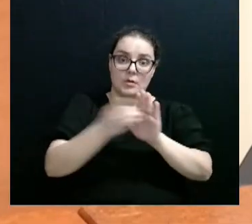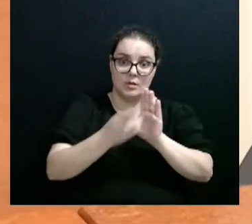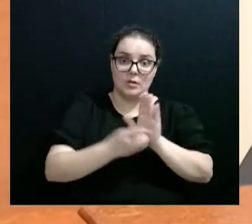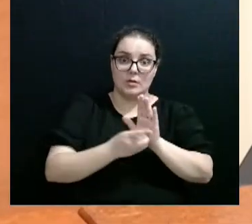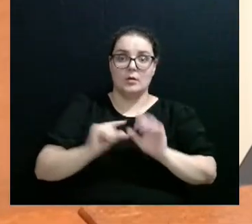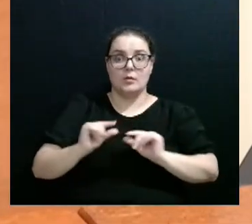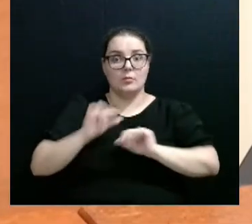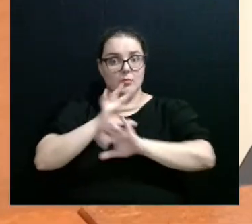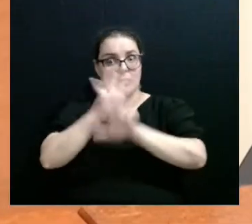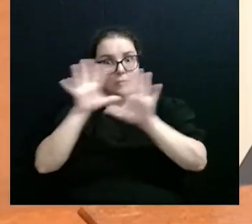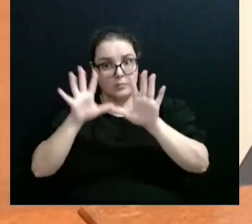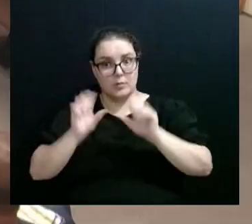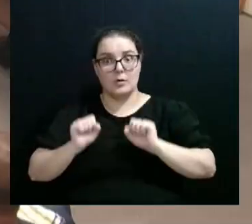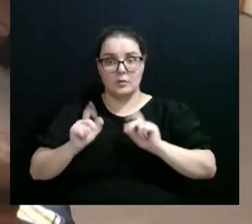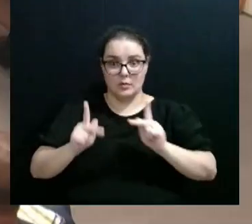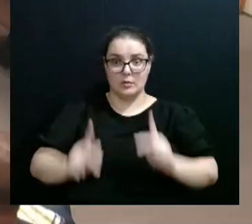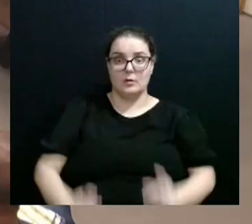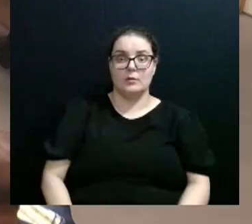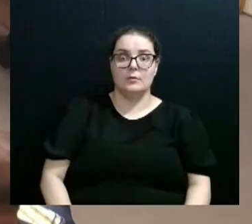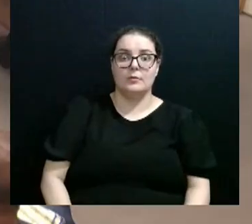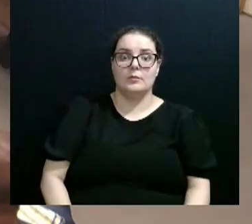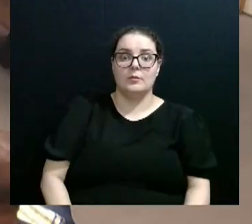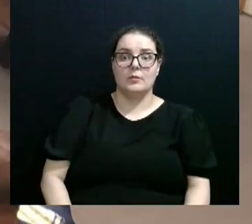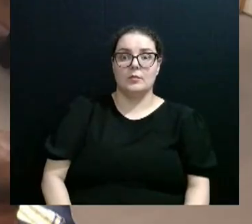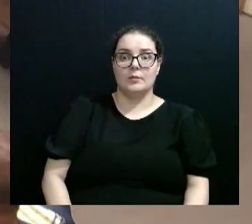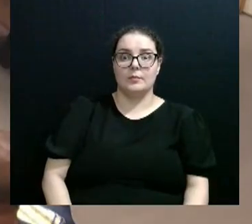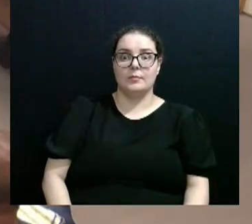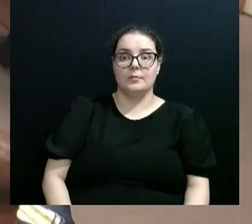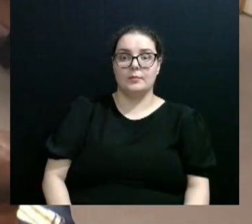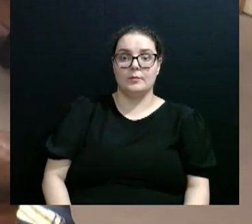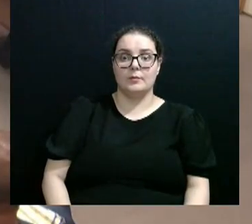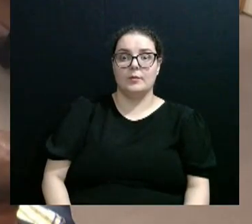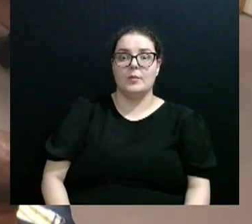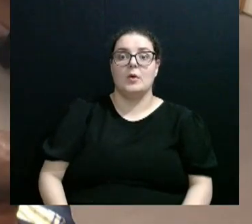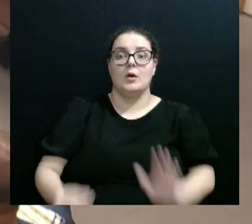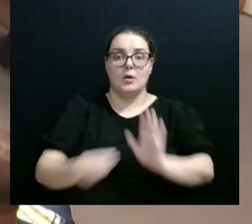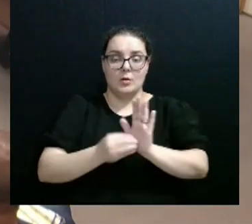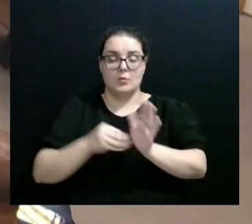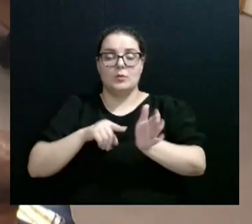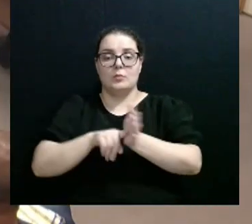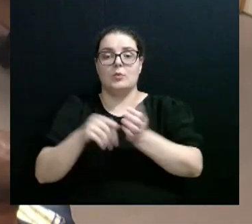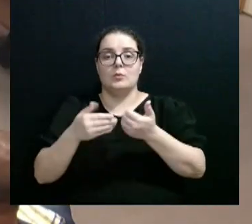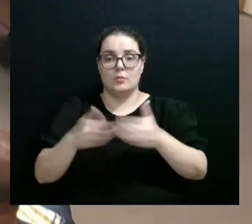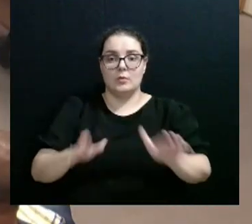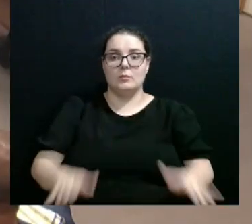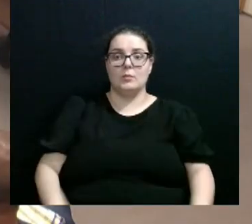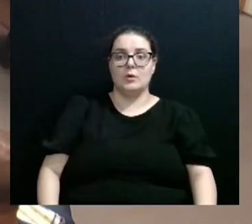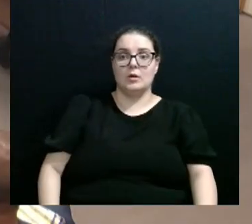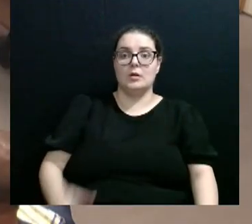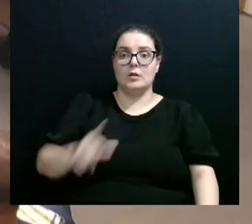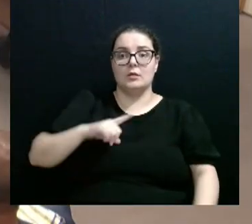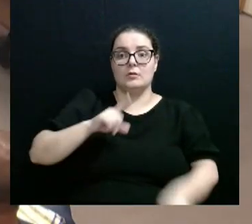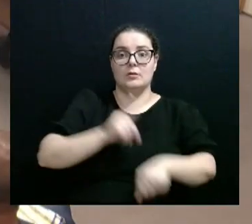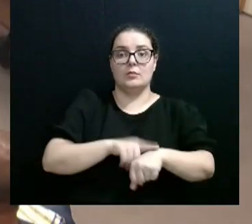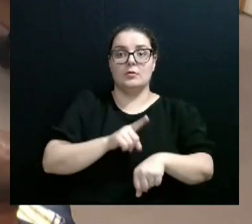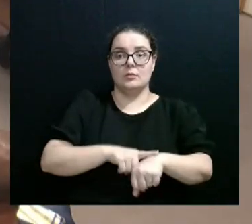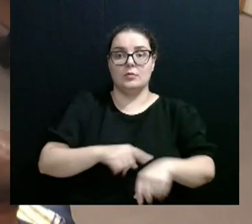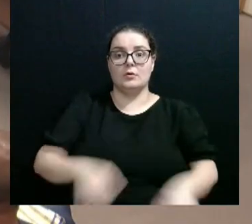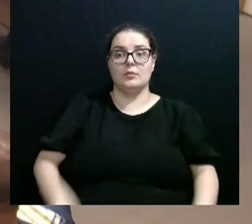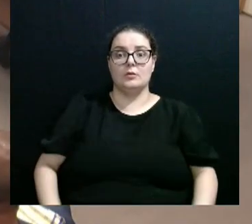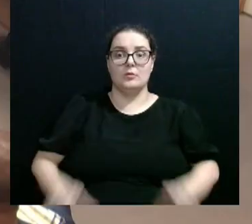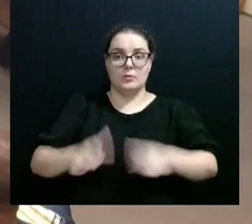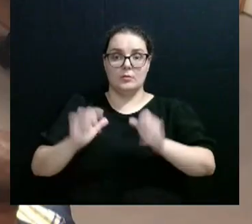Tá bom? Tá bom, eu vou passar a última pergunta aqui, porque a gente já temos o horário aqui por conta do cerimonial. Tá ok,